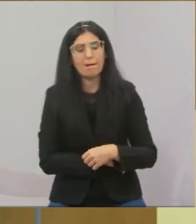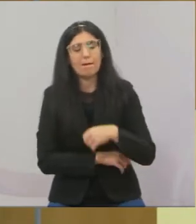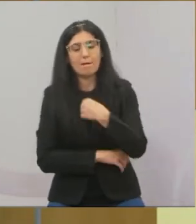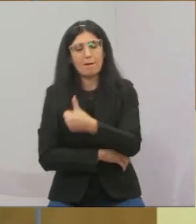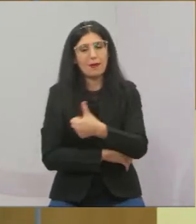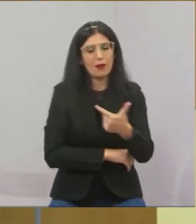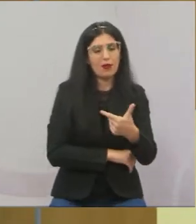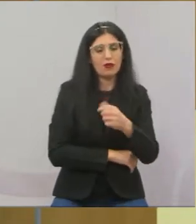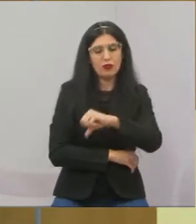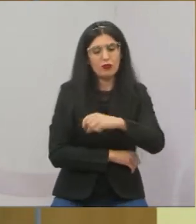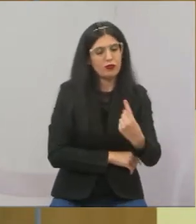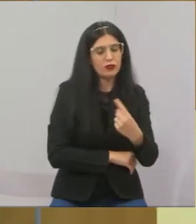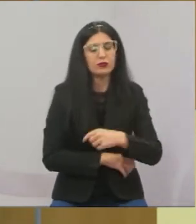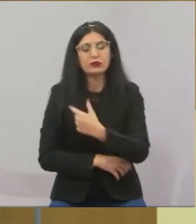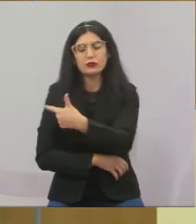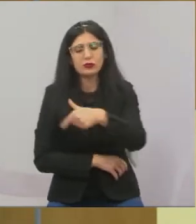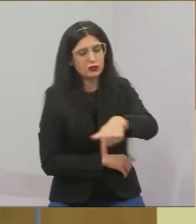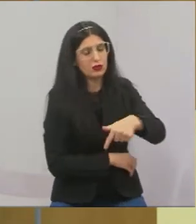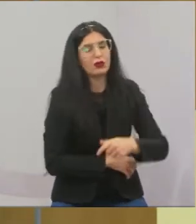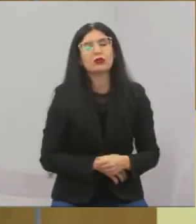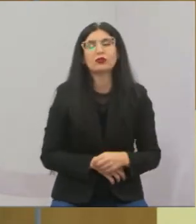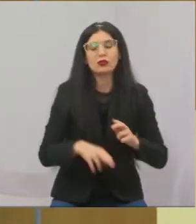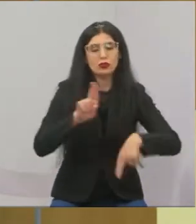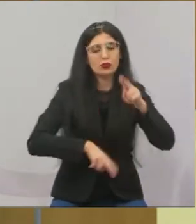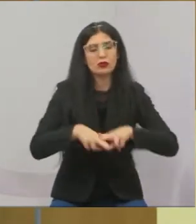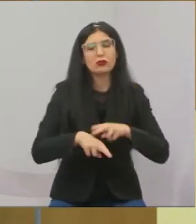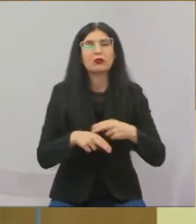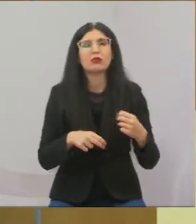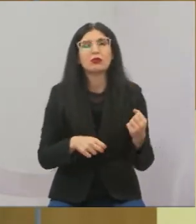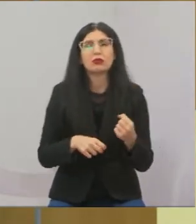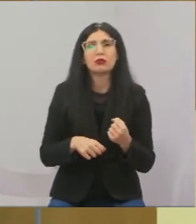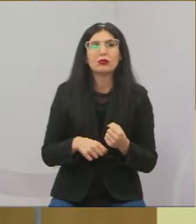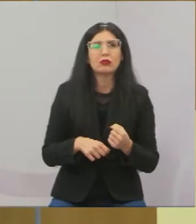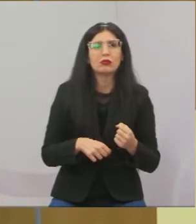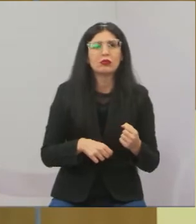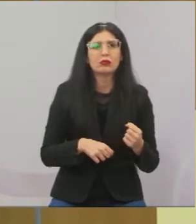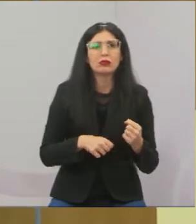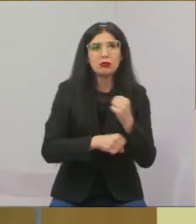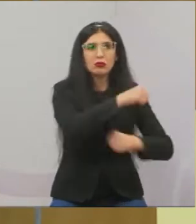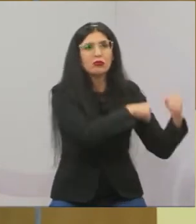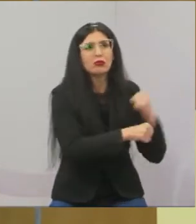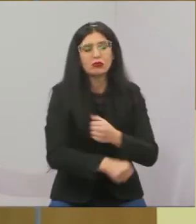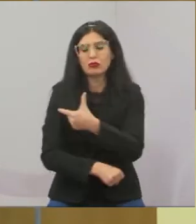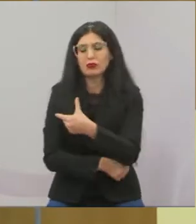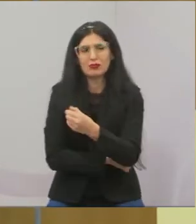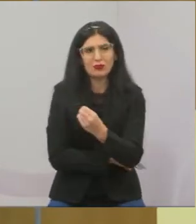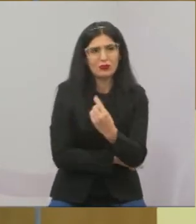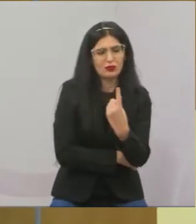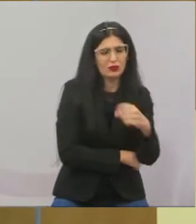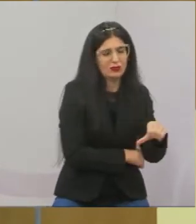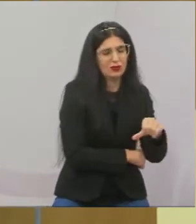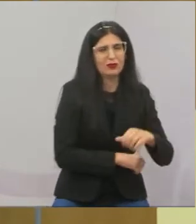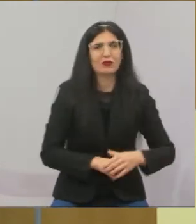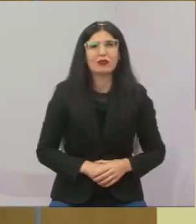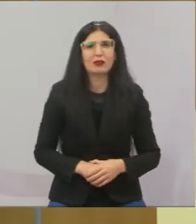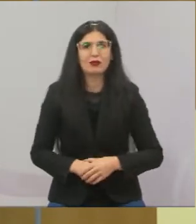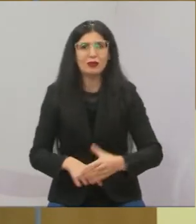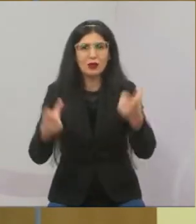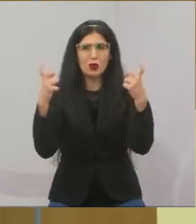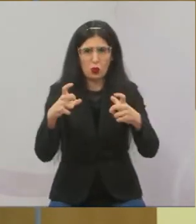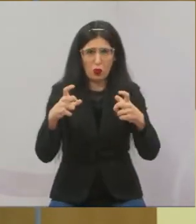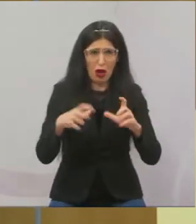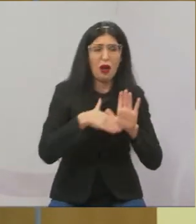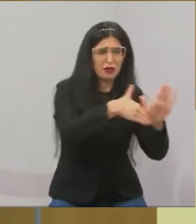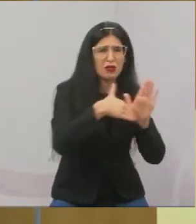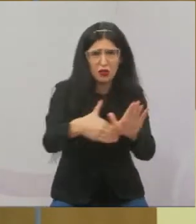69, 6291, de 27/6/19, né? E a nossa ONG presta